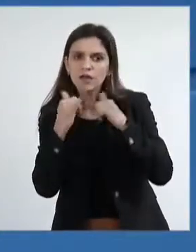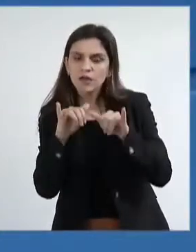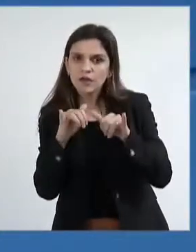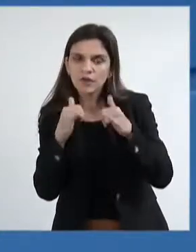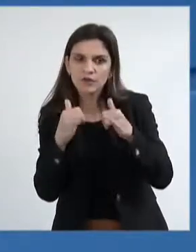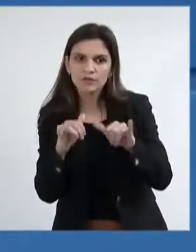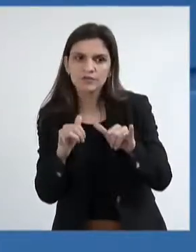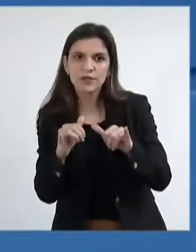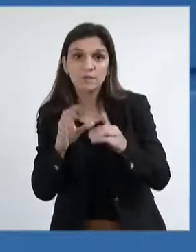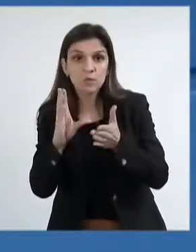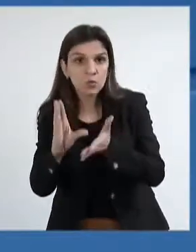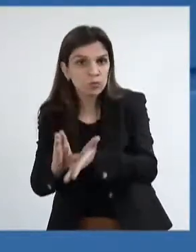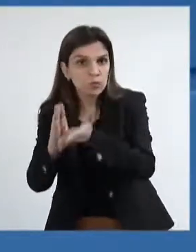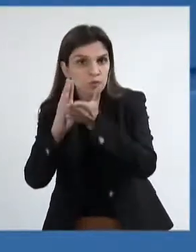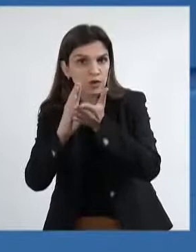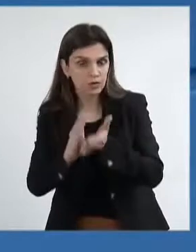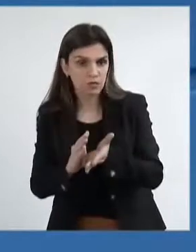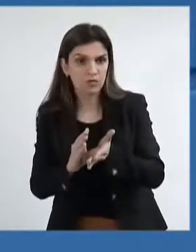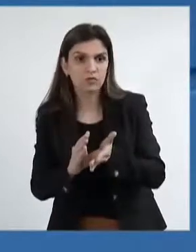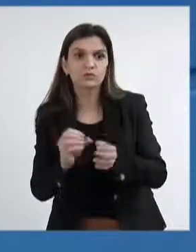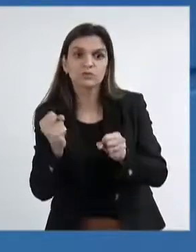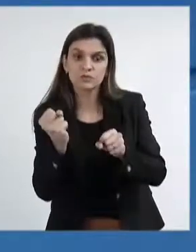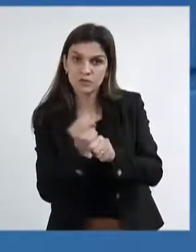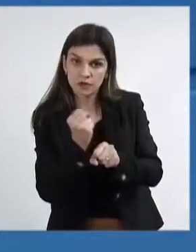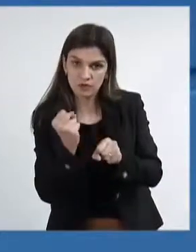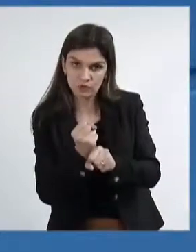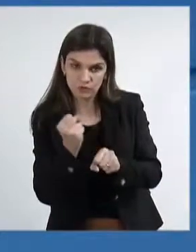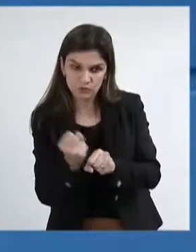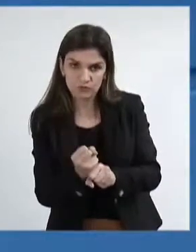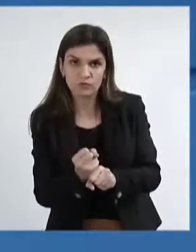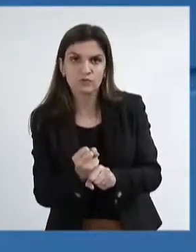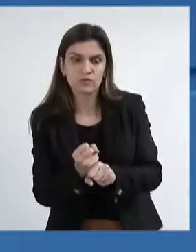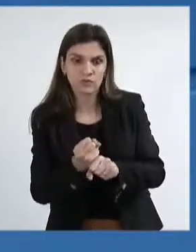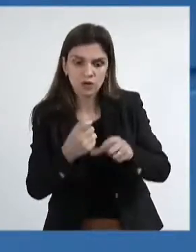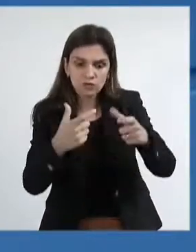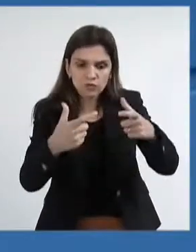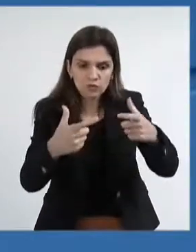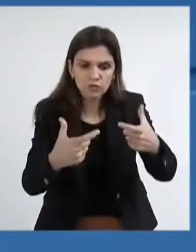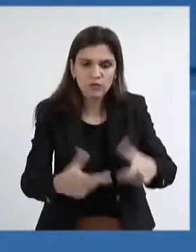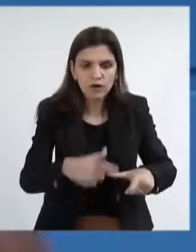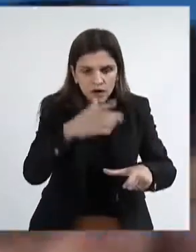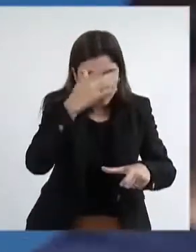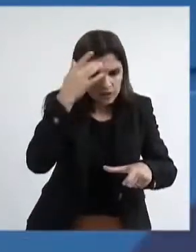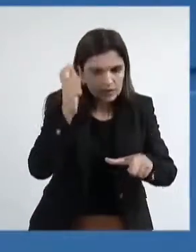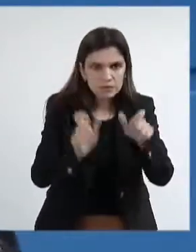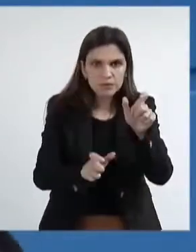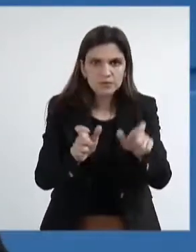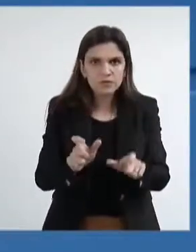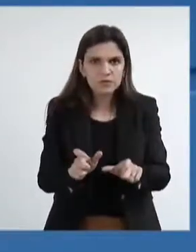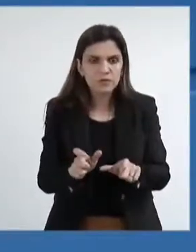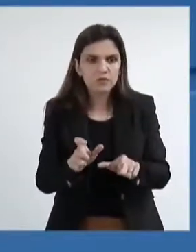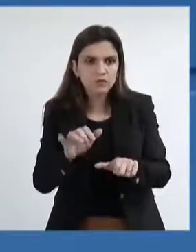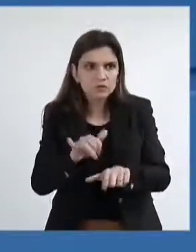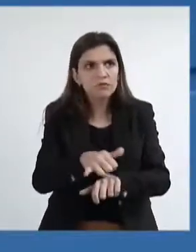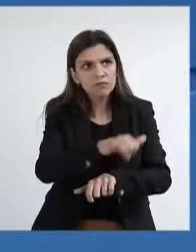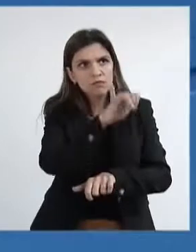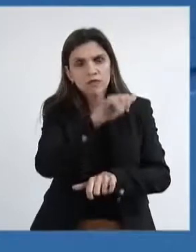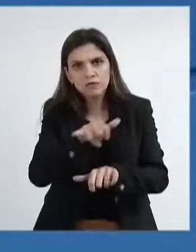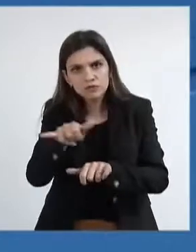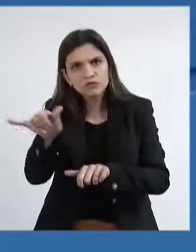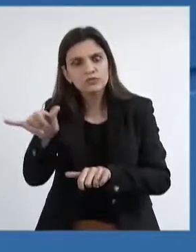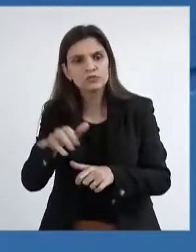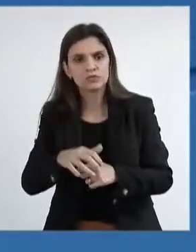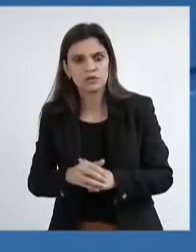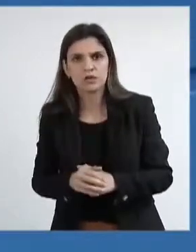para a construção do terminal de passageiros. E aí nós temos que somar os nossos esforços e trazer a bancada federal,